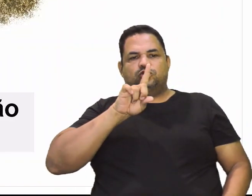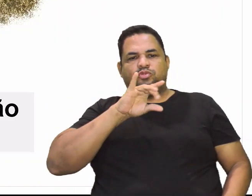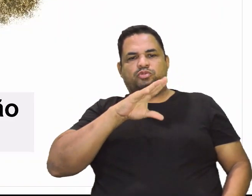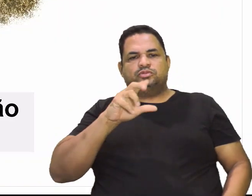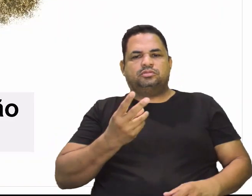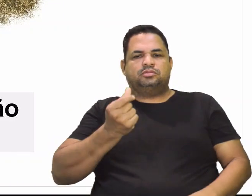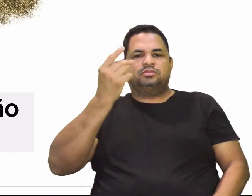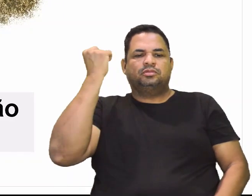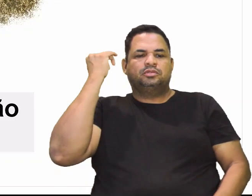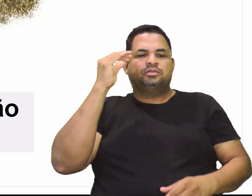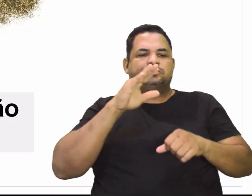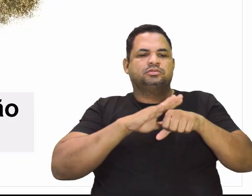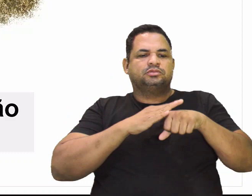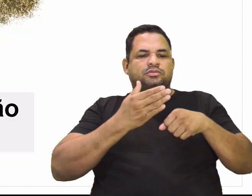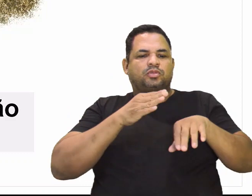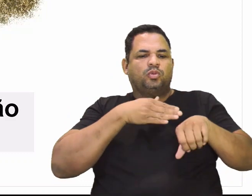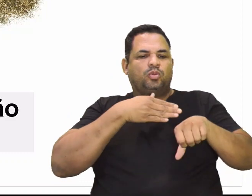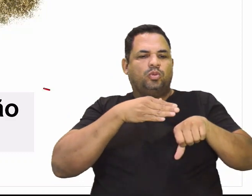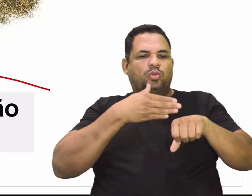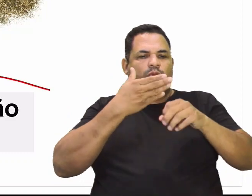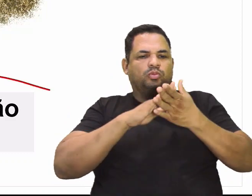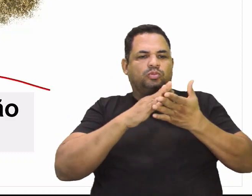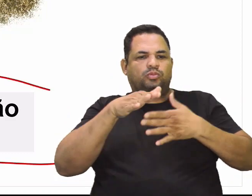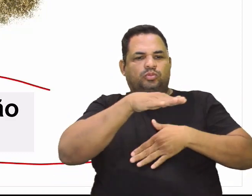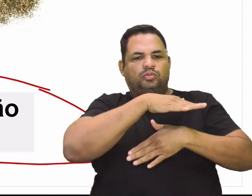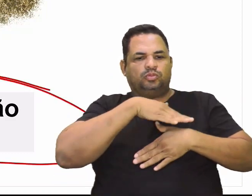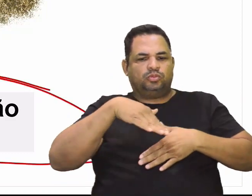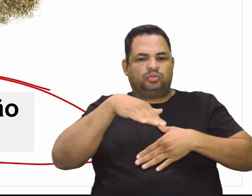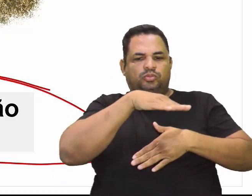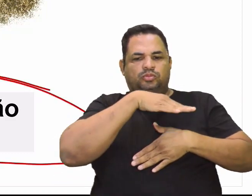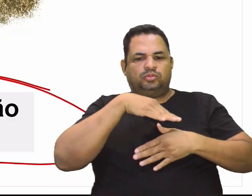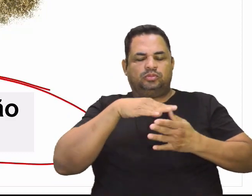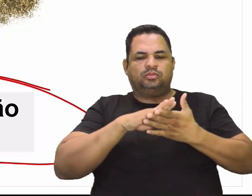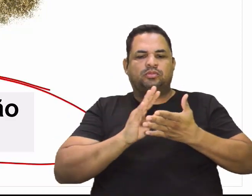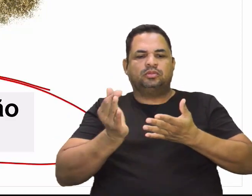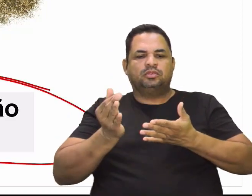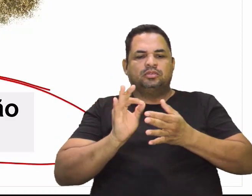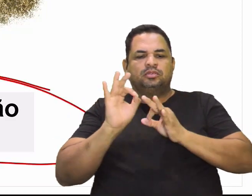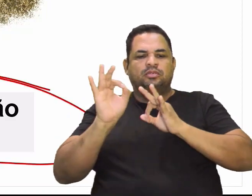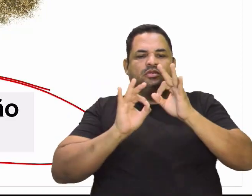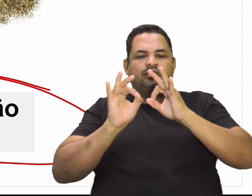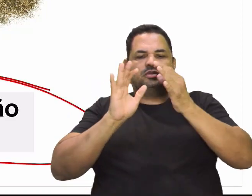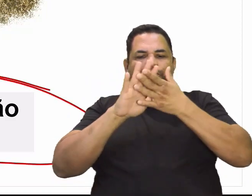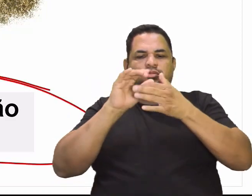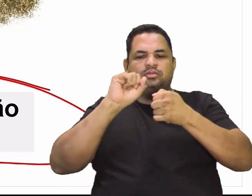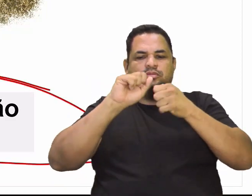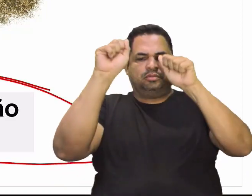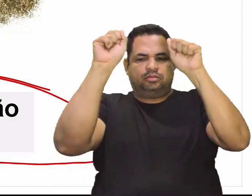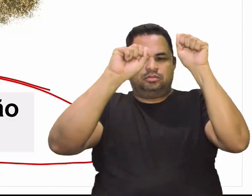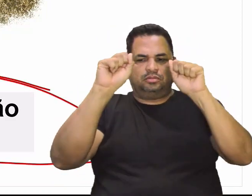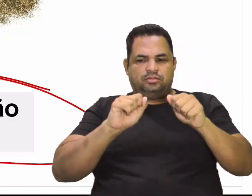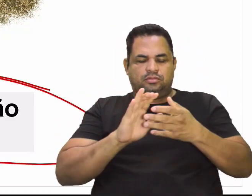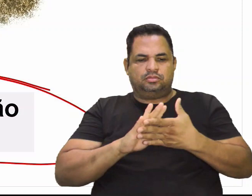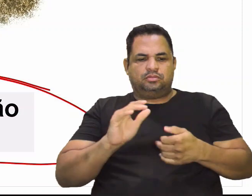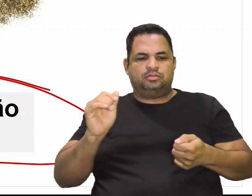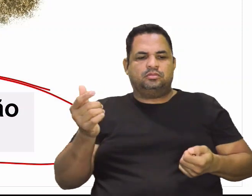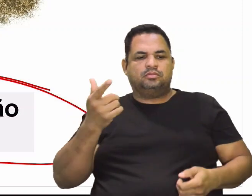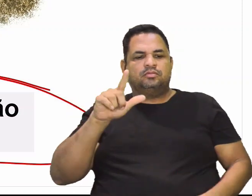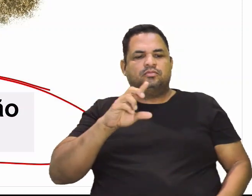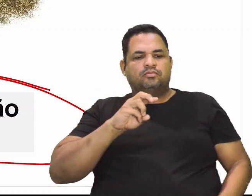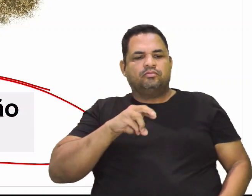antigo fóssil das Américas, também falarmos sobre ela, inclusive a sua reconstituição por Walter Neves,